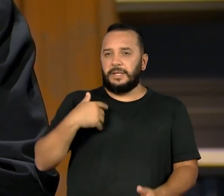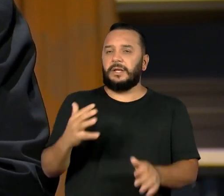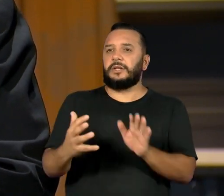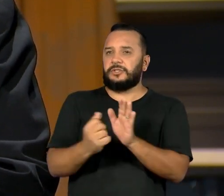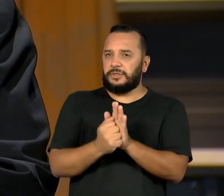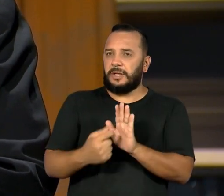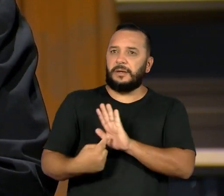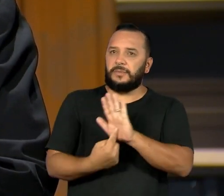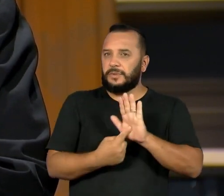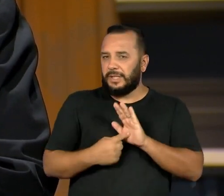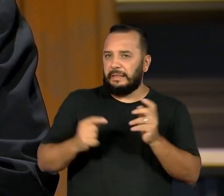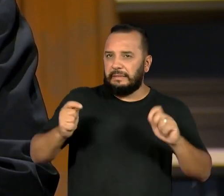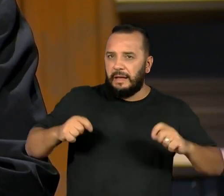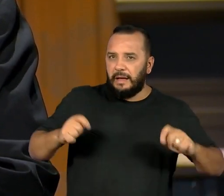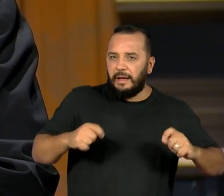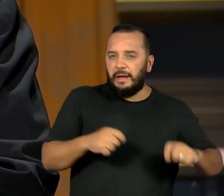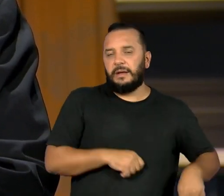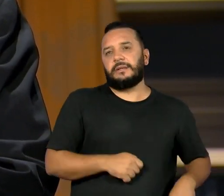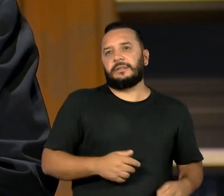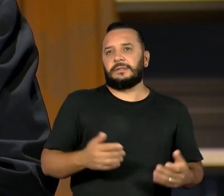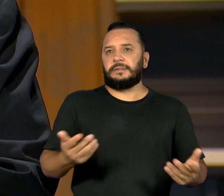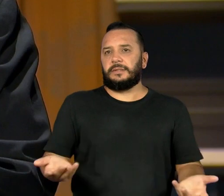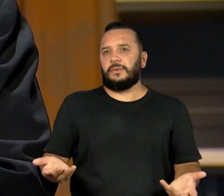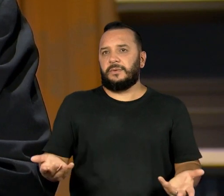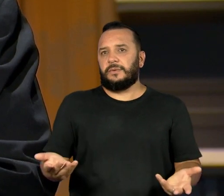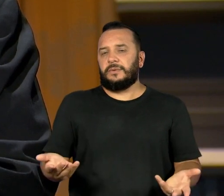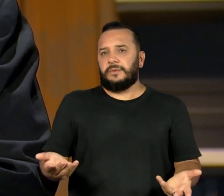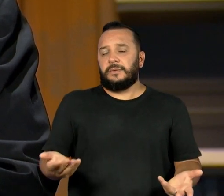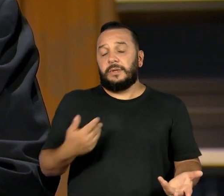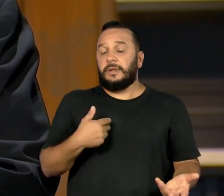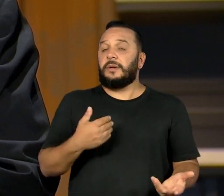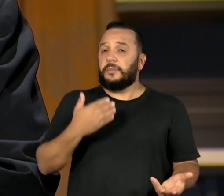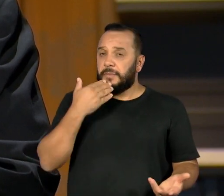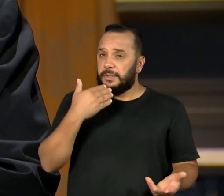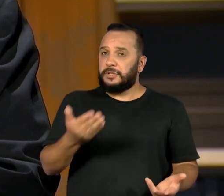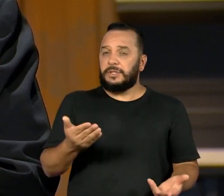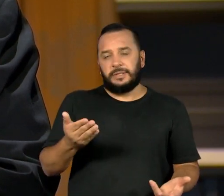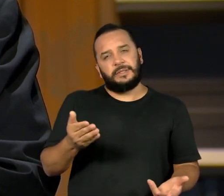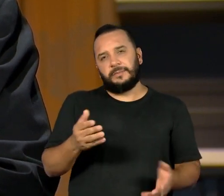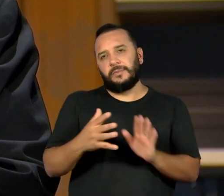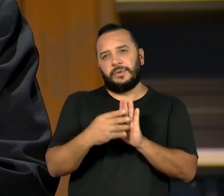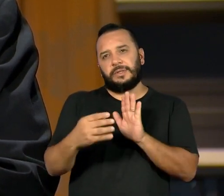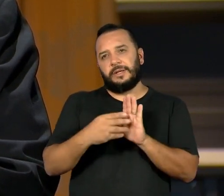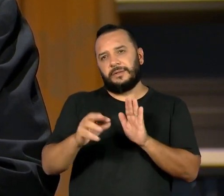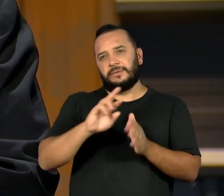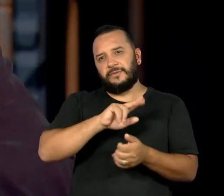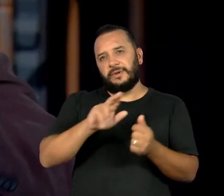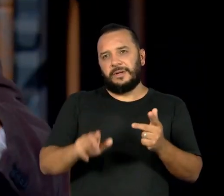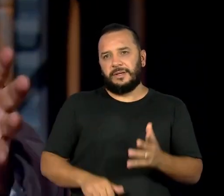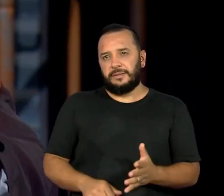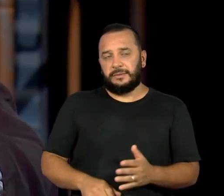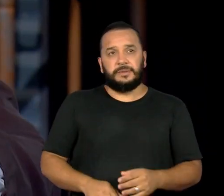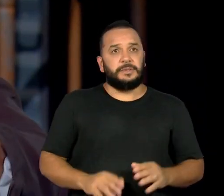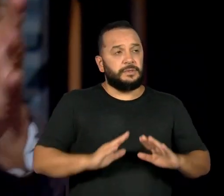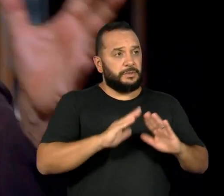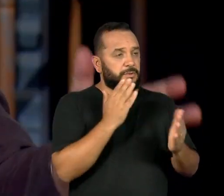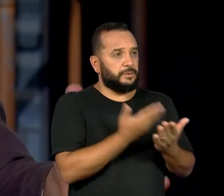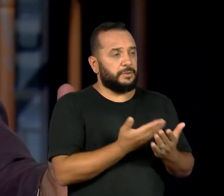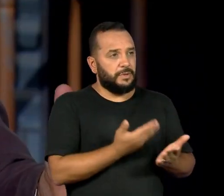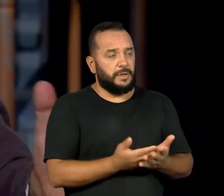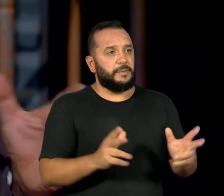que é possível. Então tem, eu diria centenas de exemplos. E são escolas